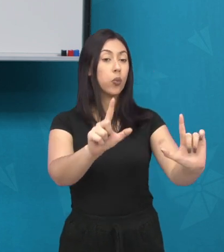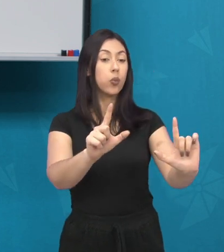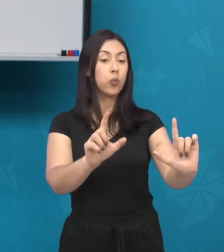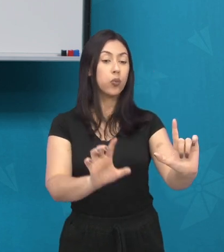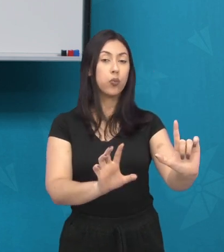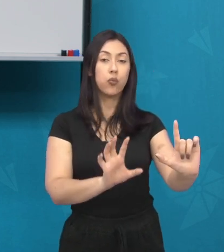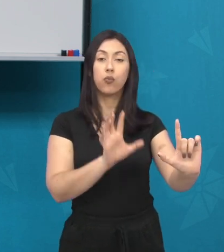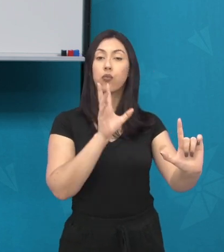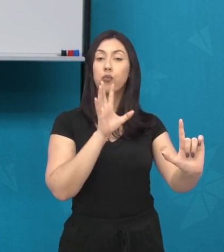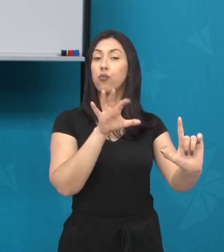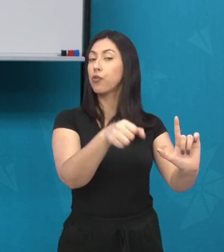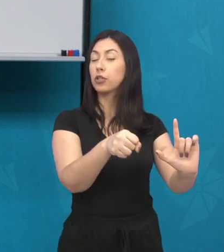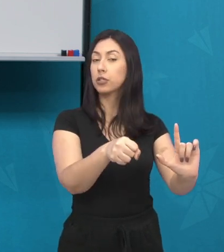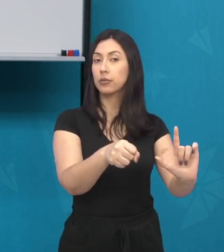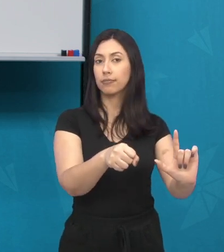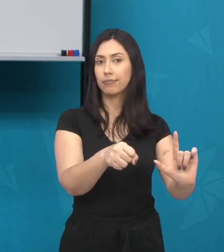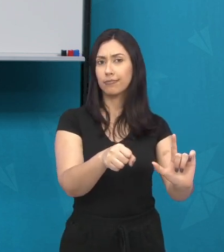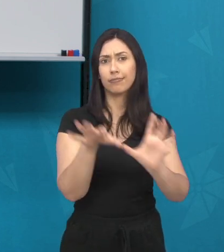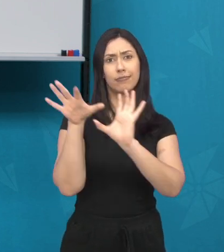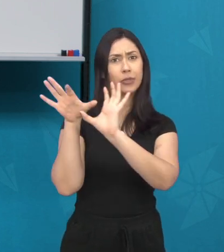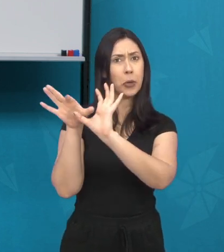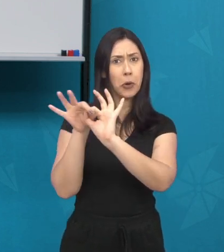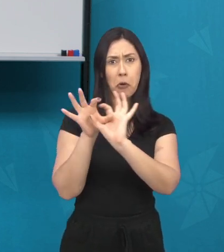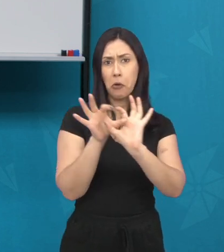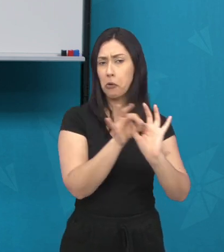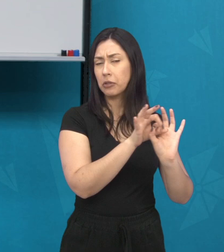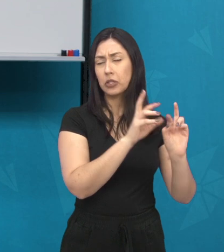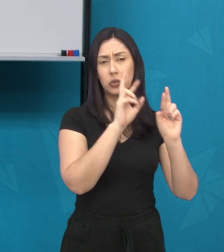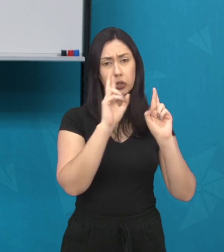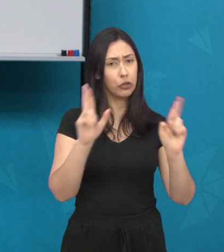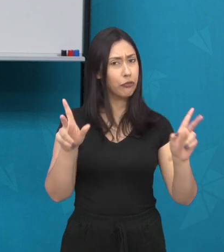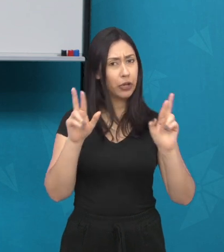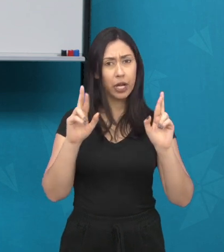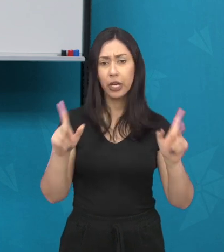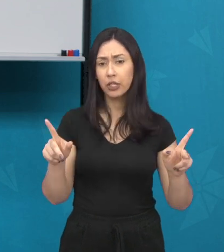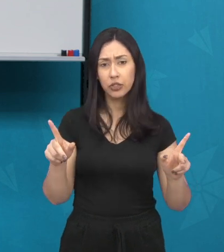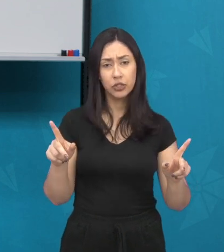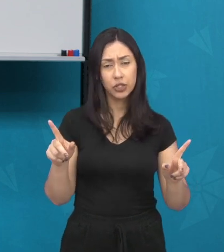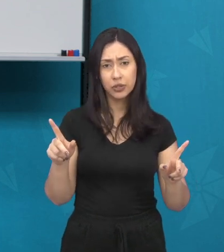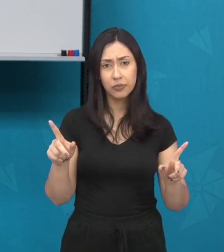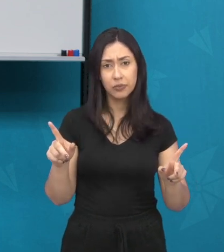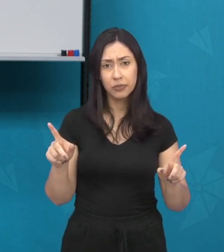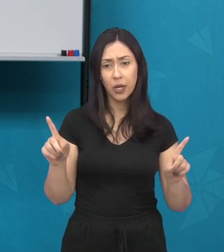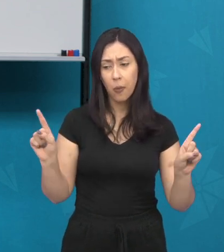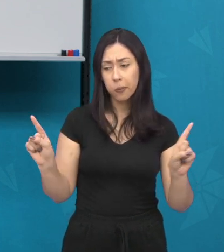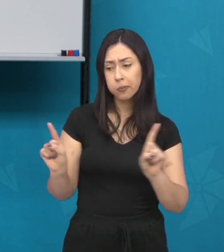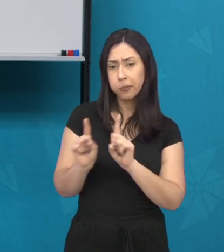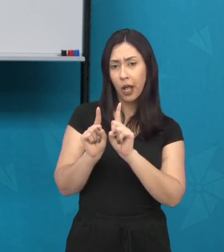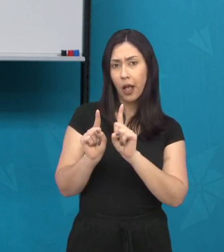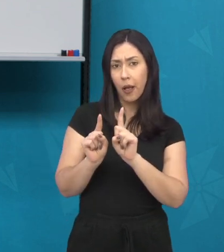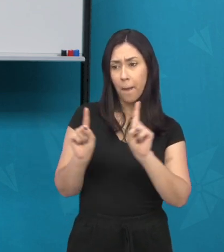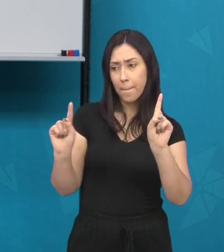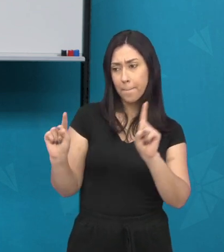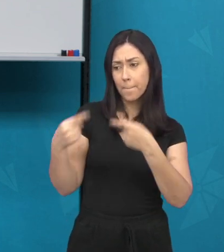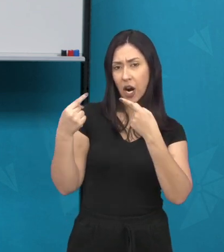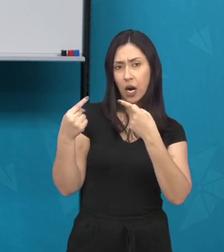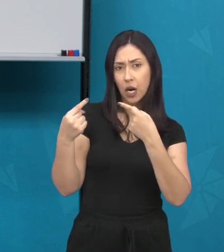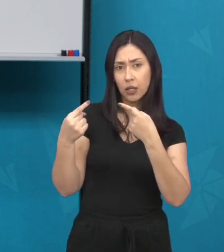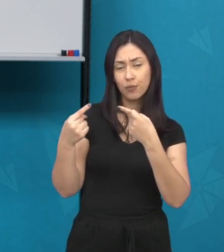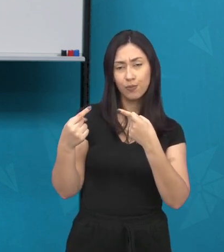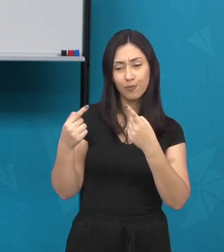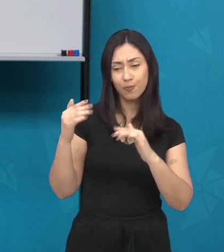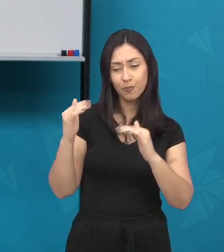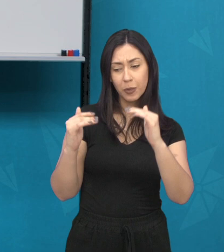na aquela caneta são situações e contextos físicos diferentes o paração reação elas não se